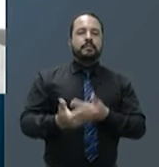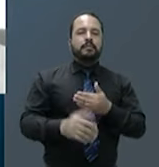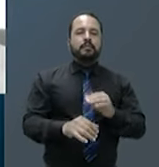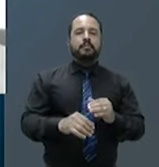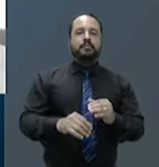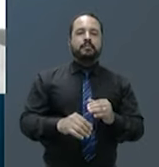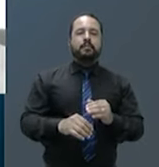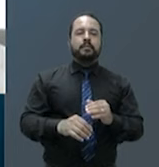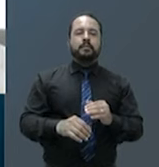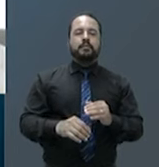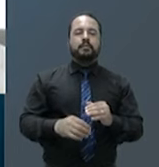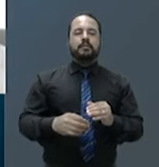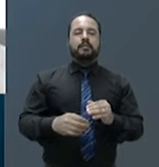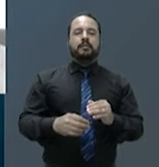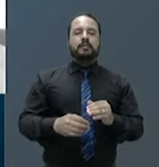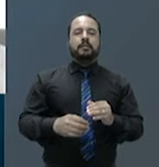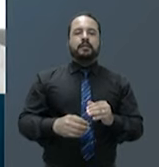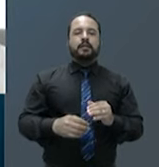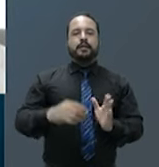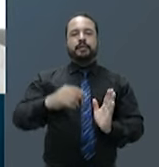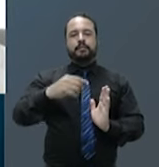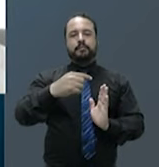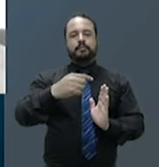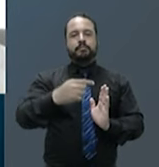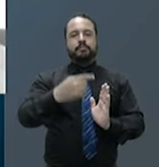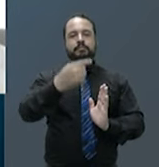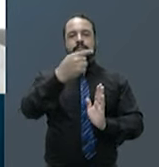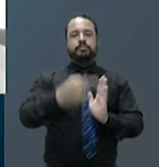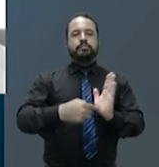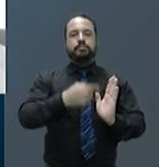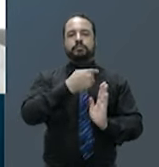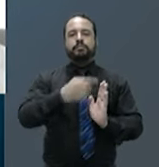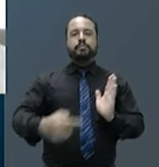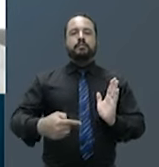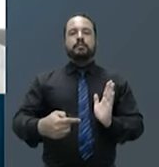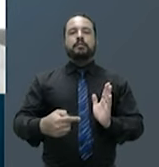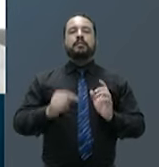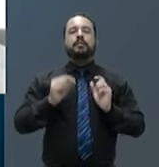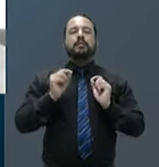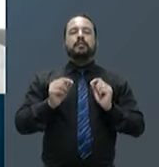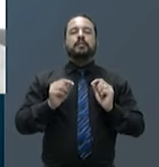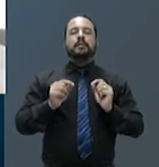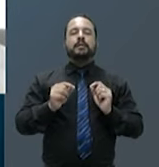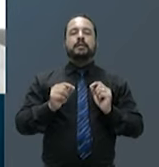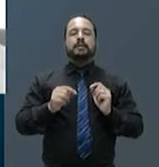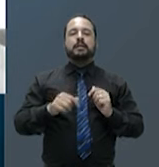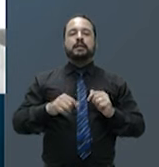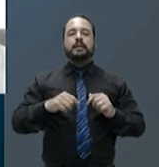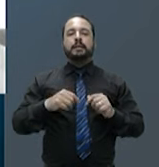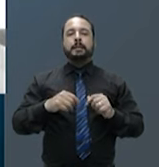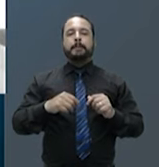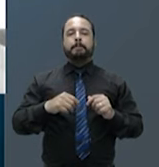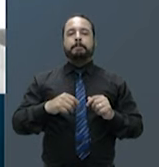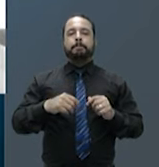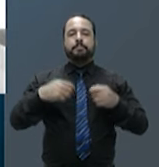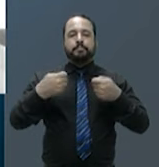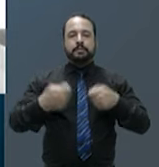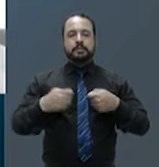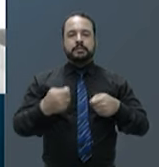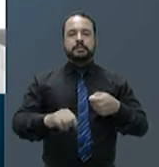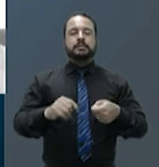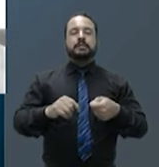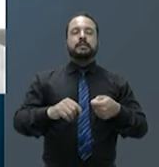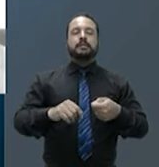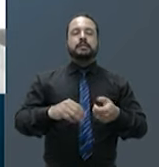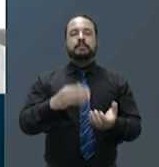sendo, portanto, abre aspas, do interesse de uma boa administração da justiça, que o presente feito seja suspenso enquanto se aguarda